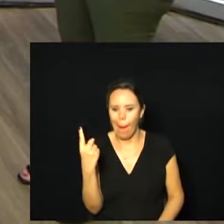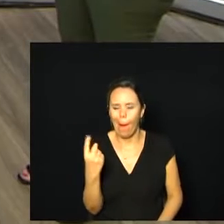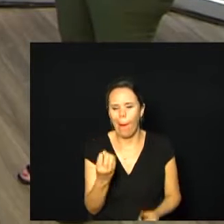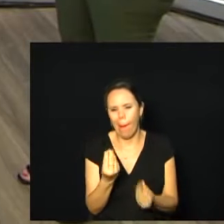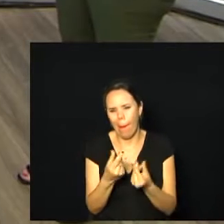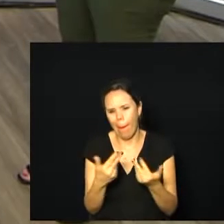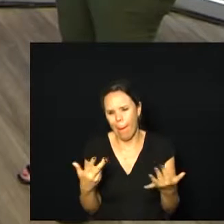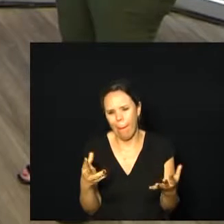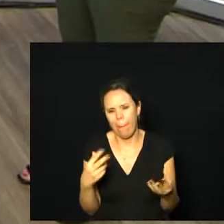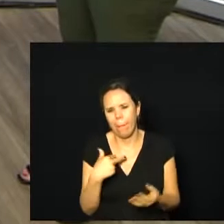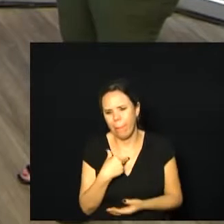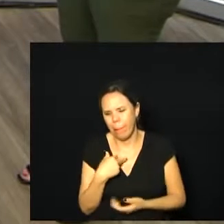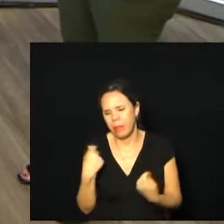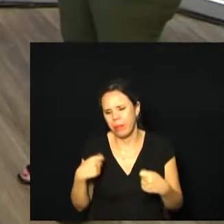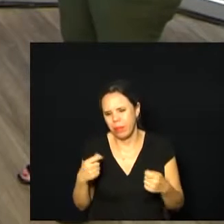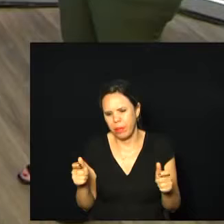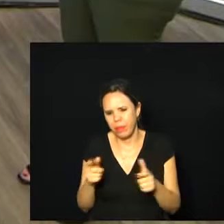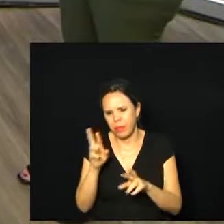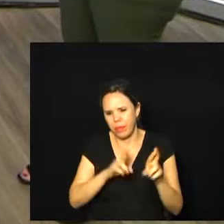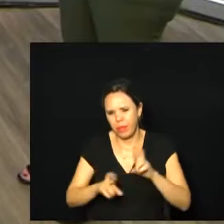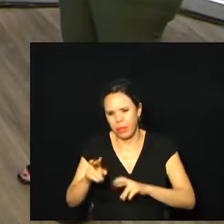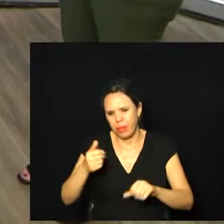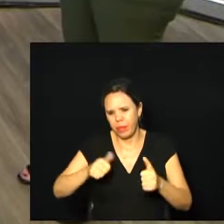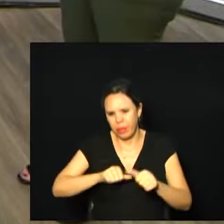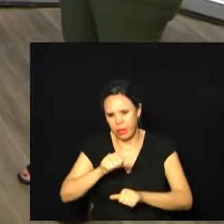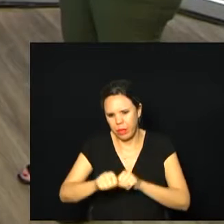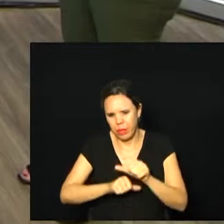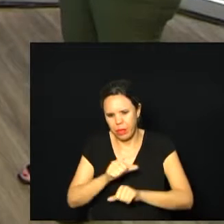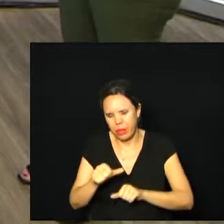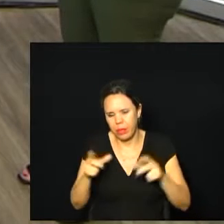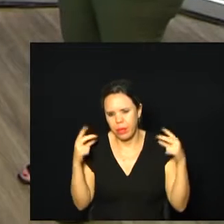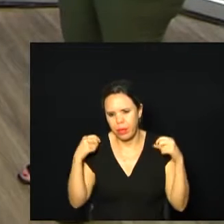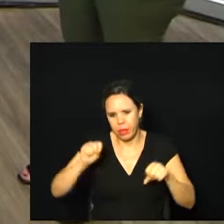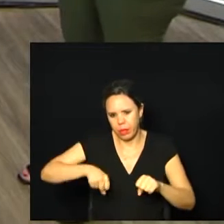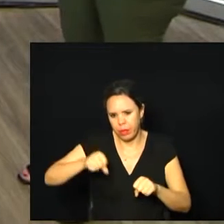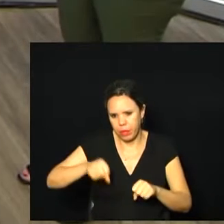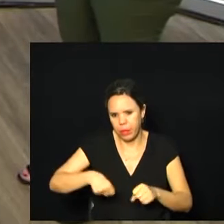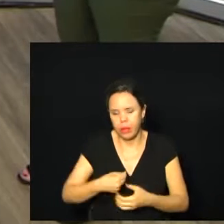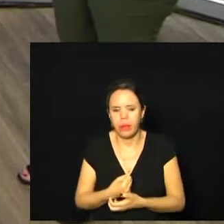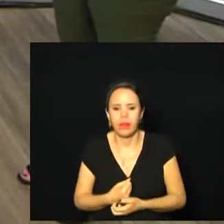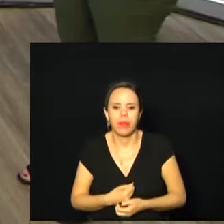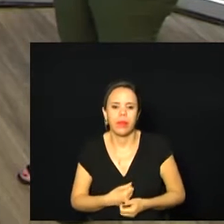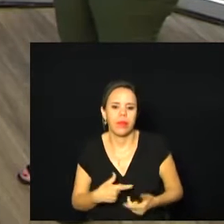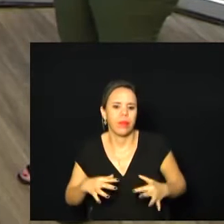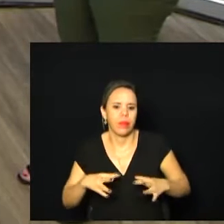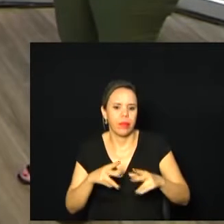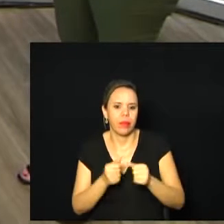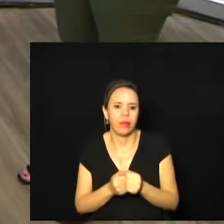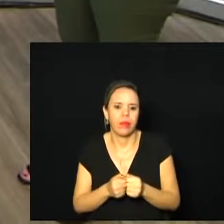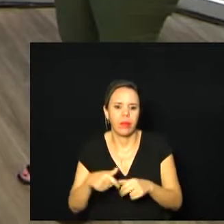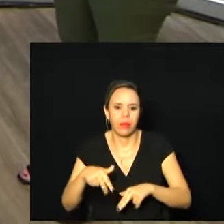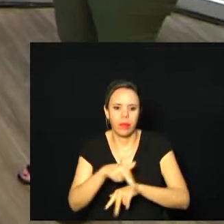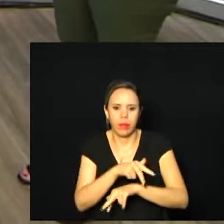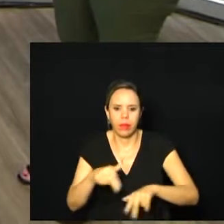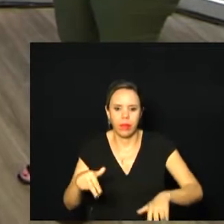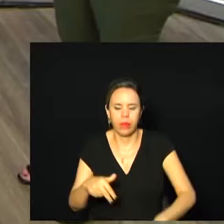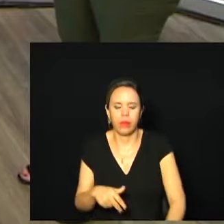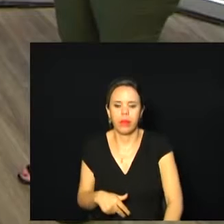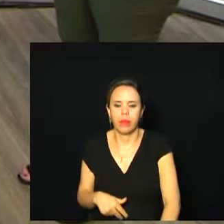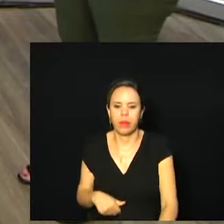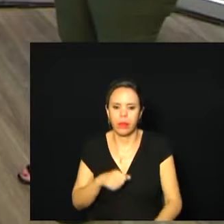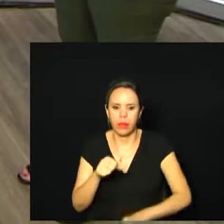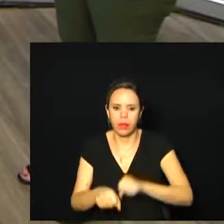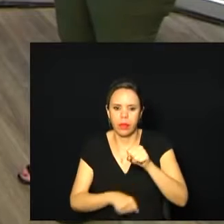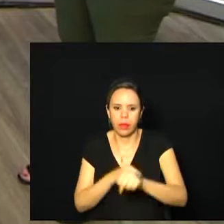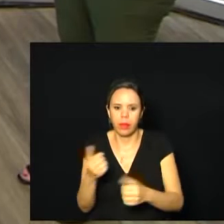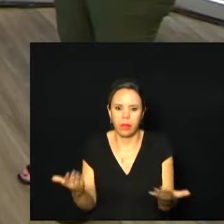coisa. É muita coisa, a gente precisa rever realmente tantos motociclistas, motoristas, pedestres e os ciclistas,